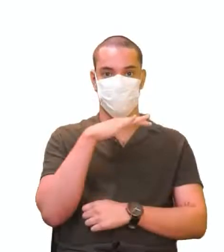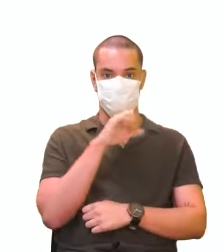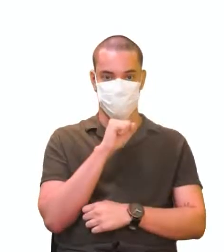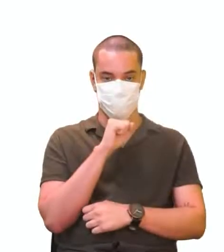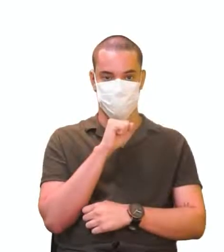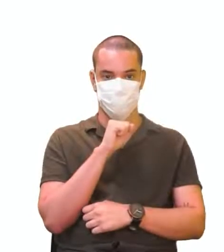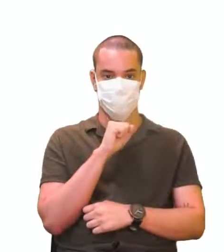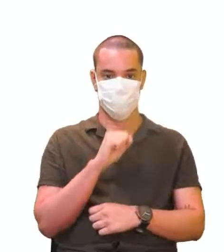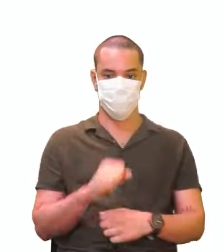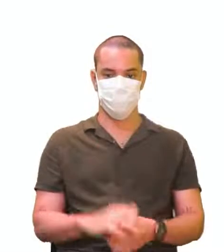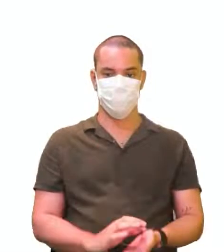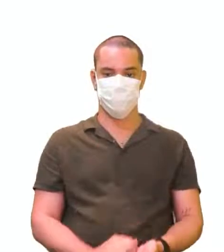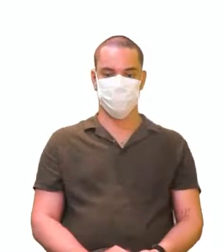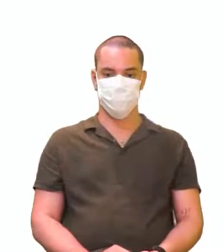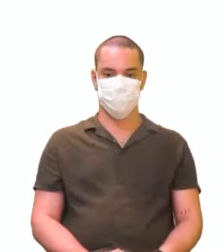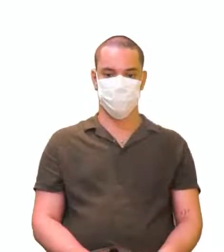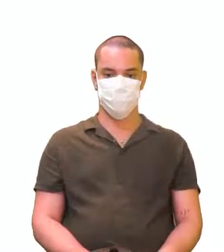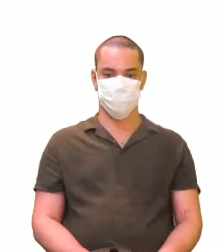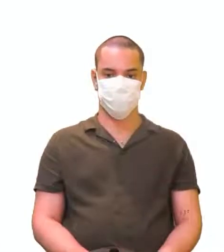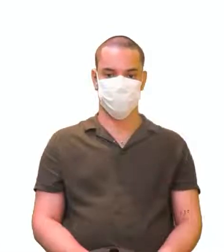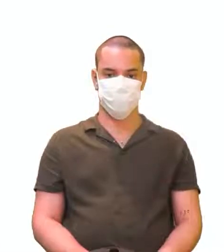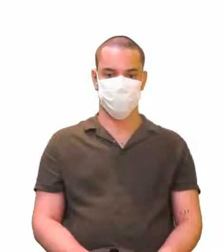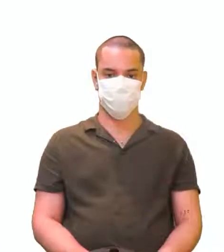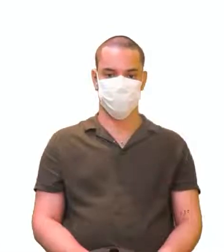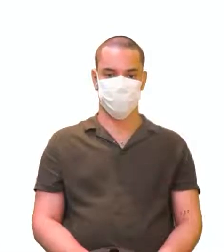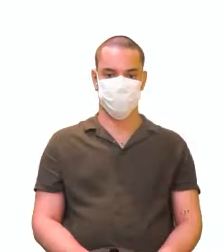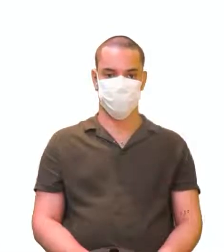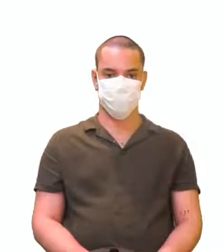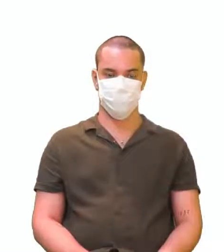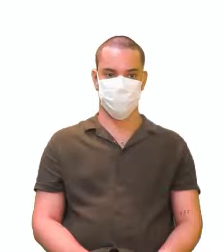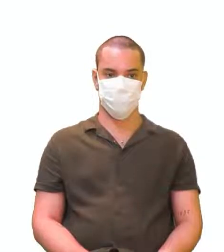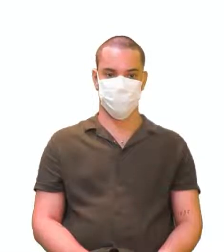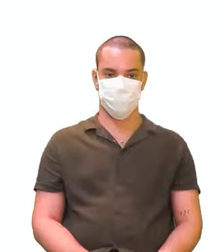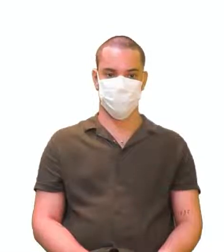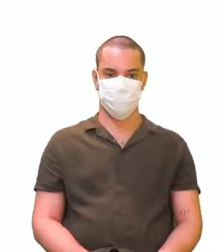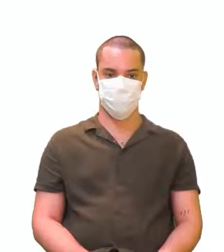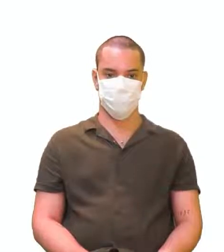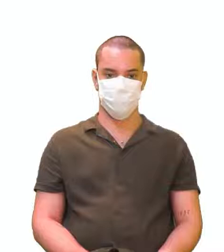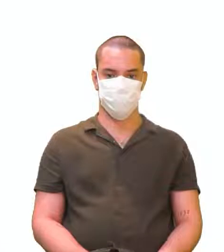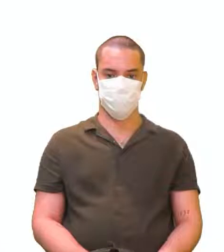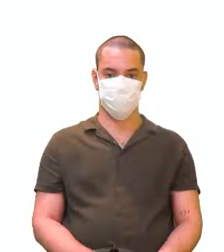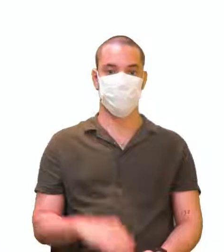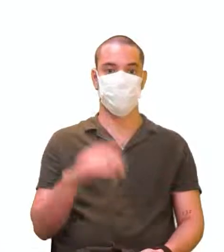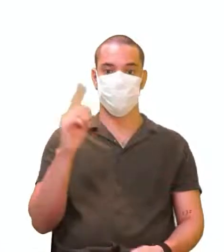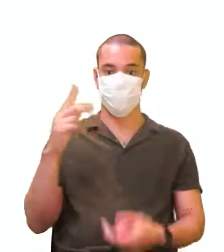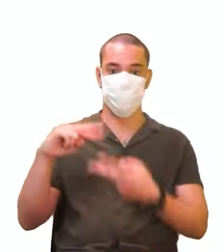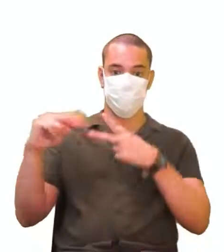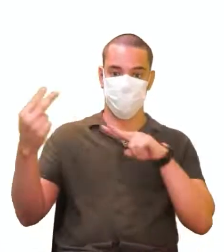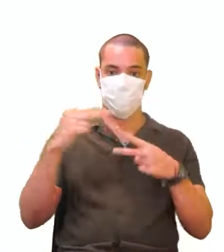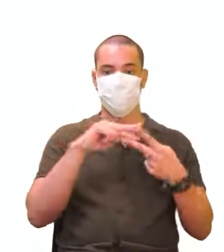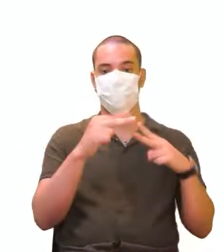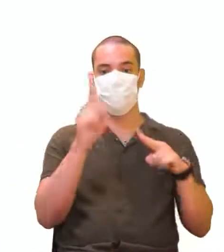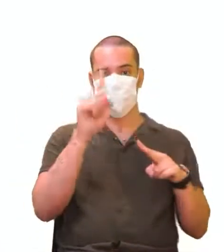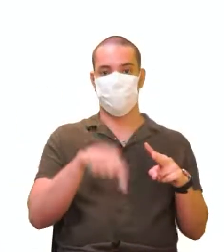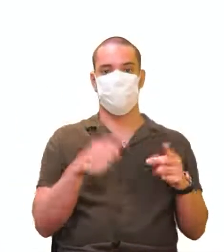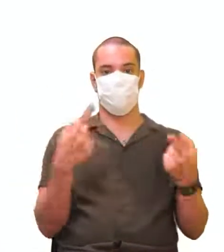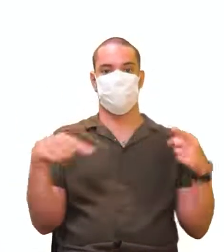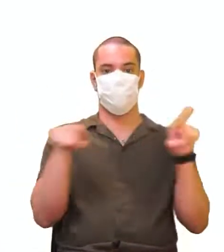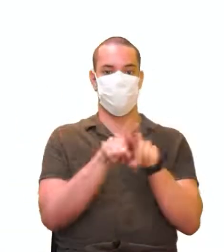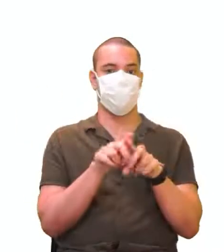Aliás, vamos lá. Então, ele vai ter esses genes heterozigotos, né? Izão,